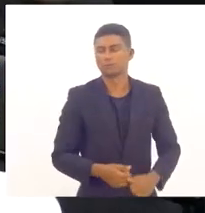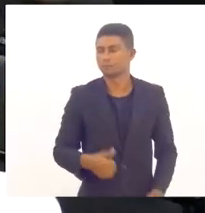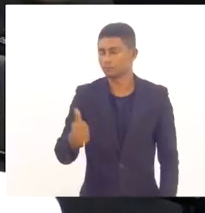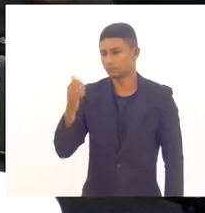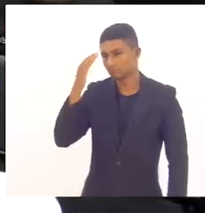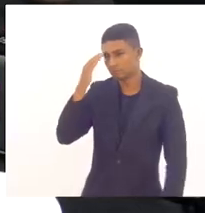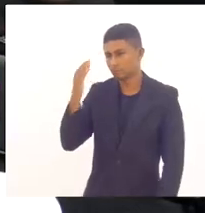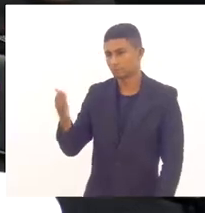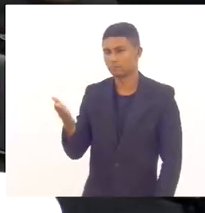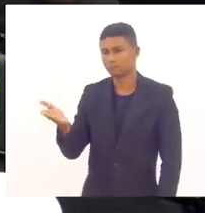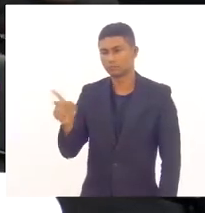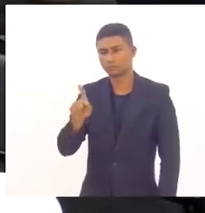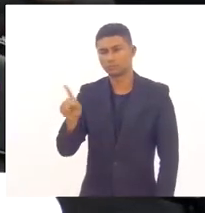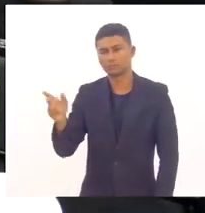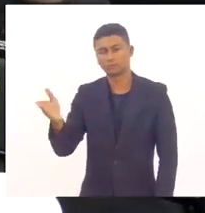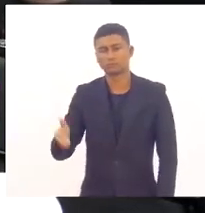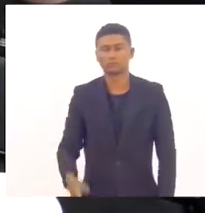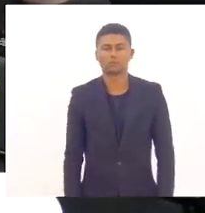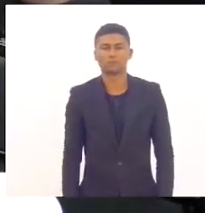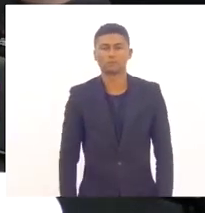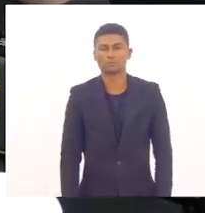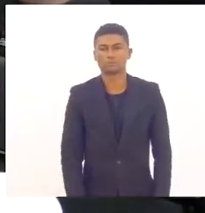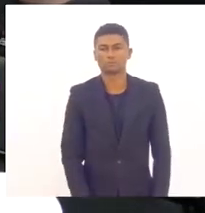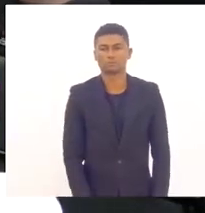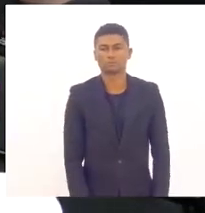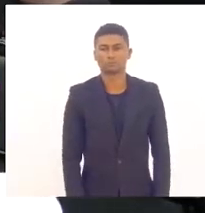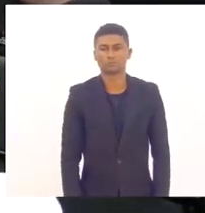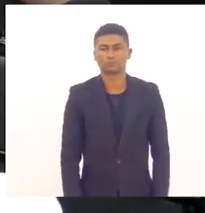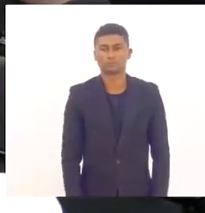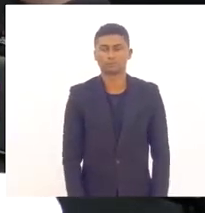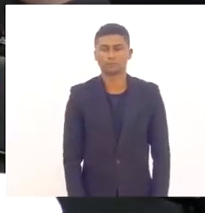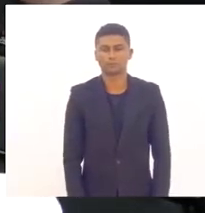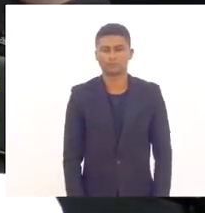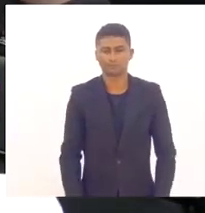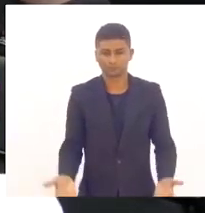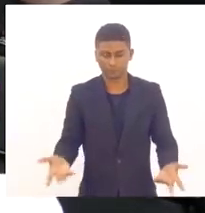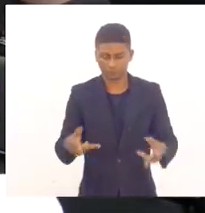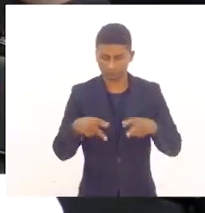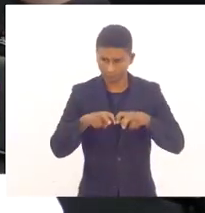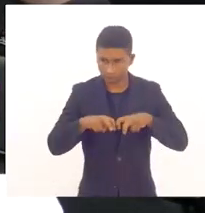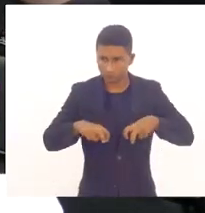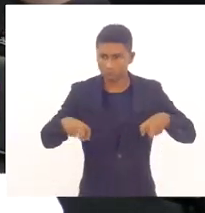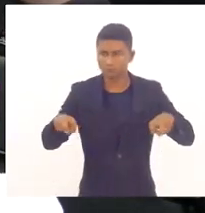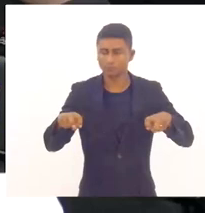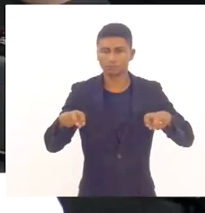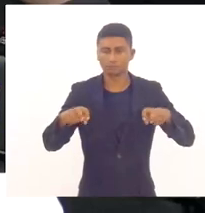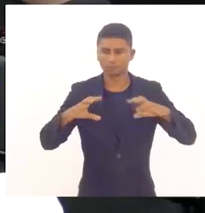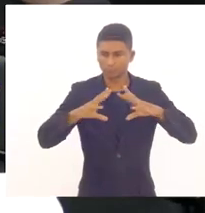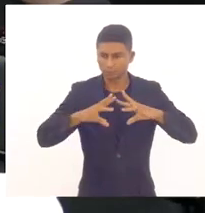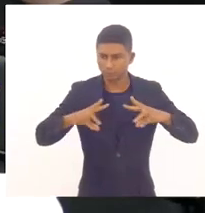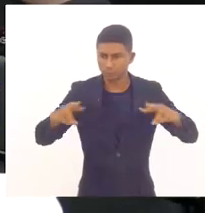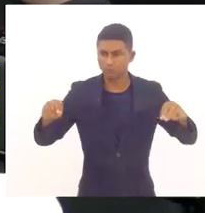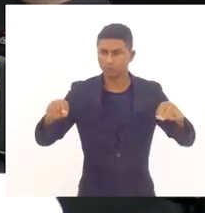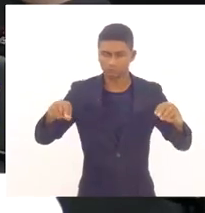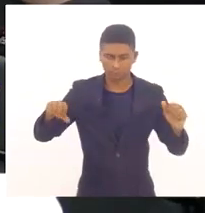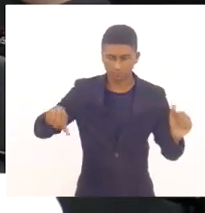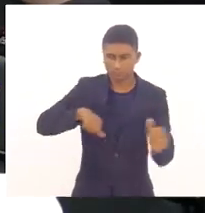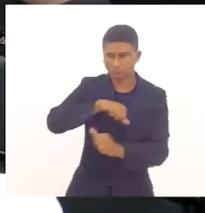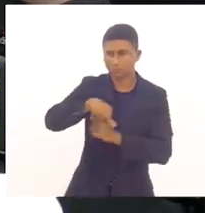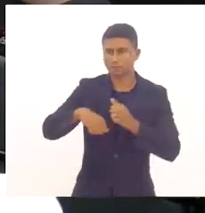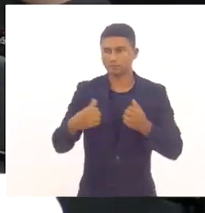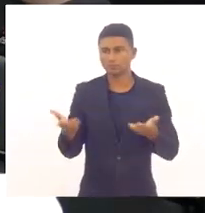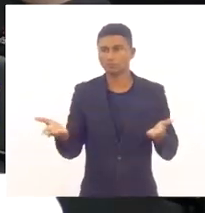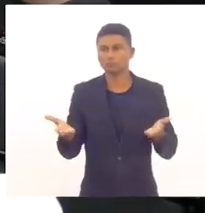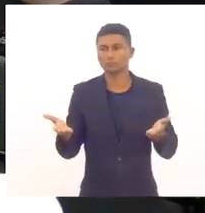Obrigado, presidente Robertinho. Eu vou pedir, então, agora, para desfazer essa mesa, agradecendo a presença de todos, e vamos